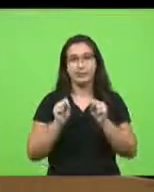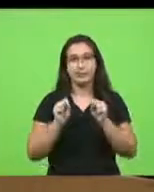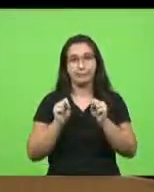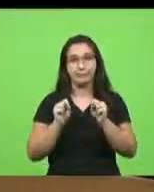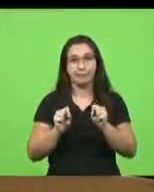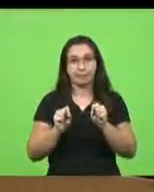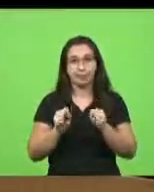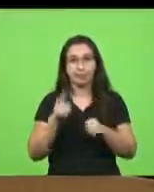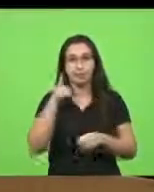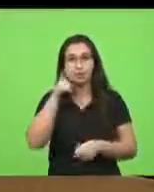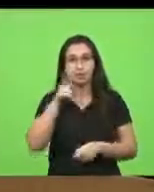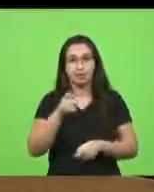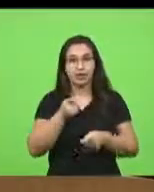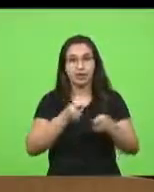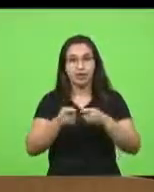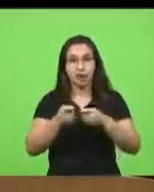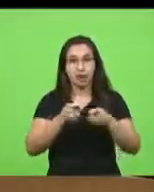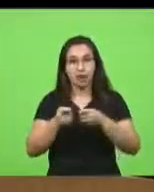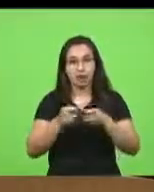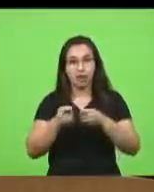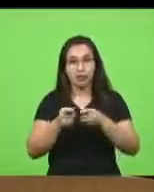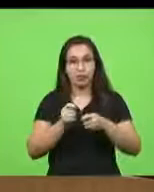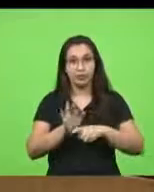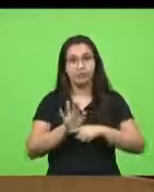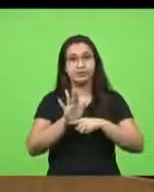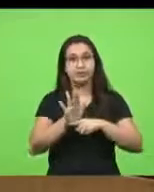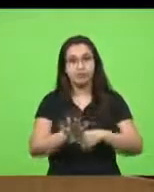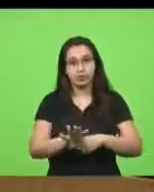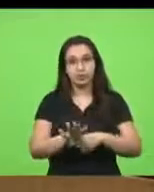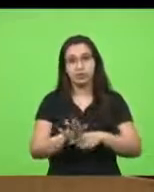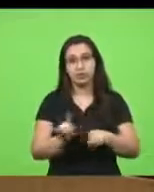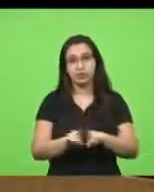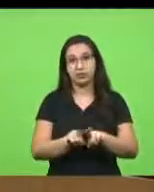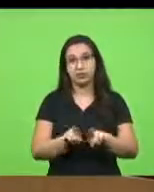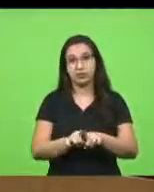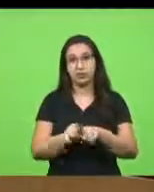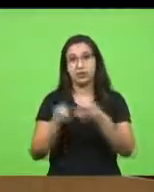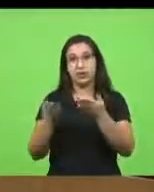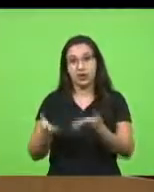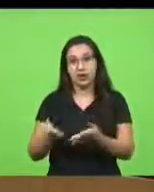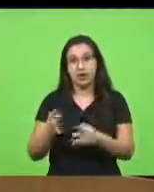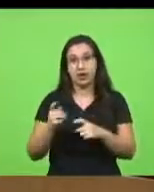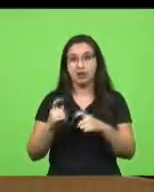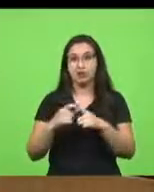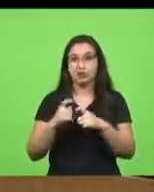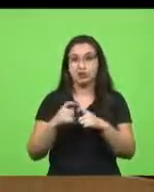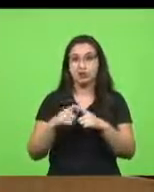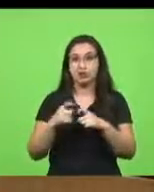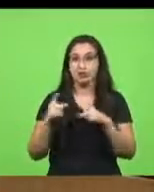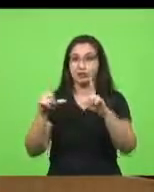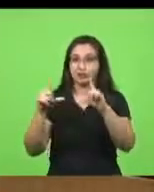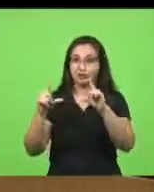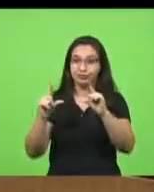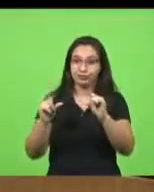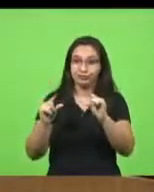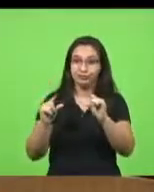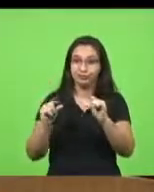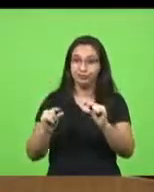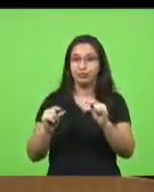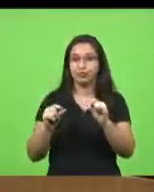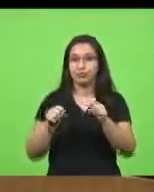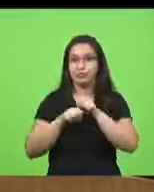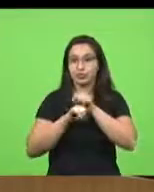área econômica para que as medidas de saúde sejam tomadas e a gente diminua a velocidade do